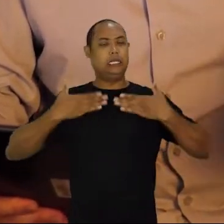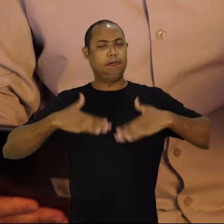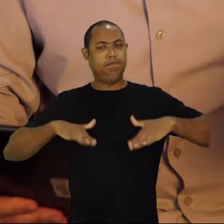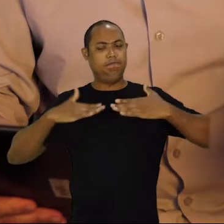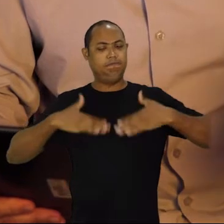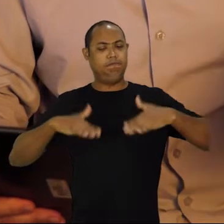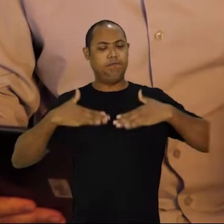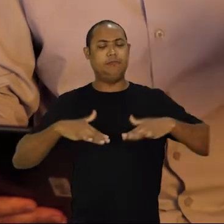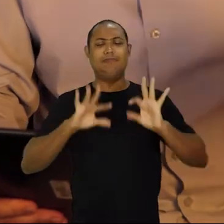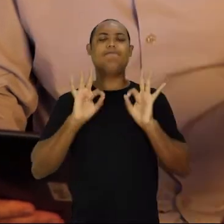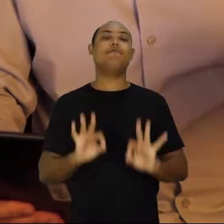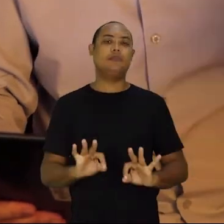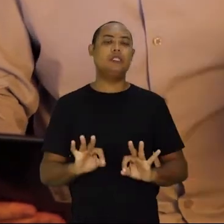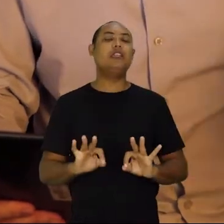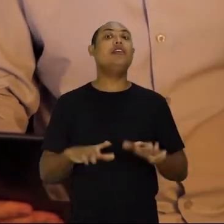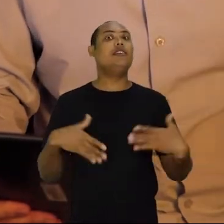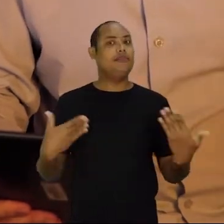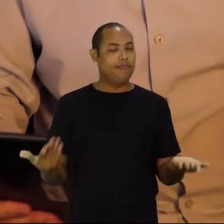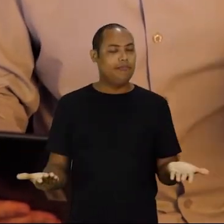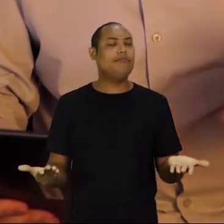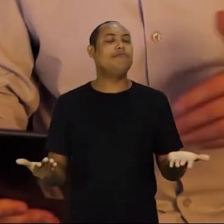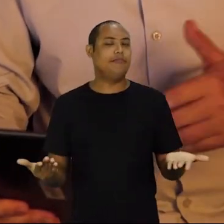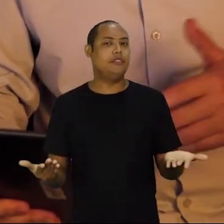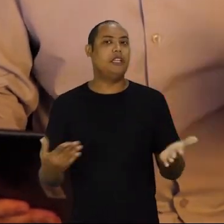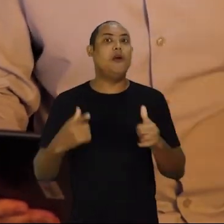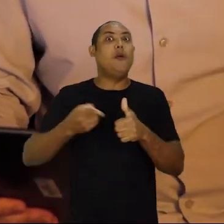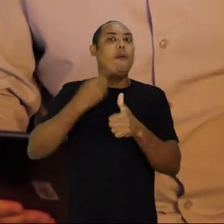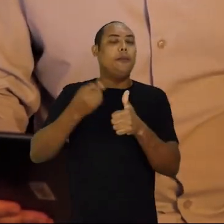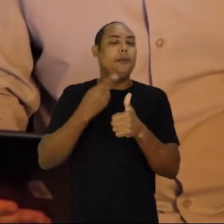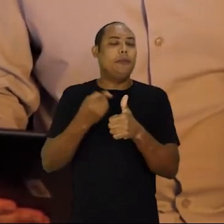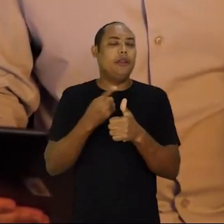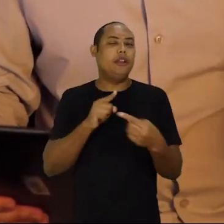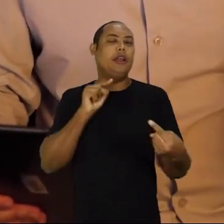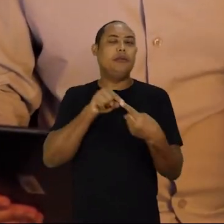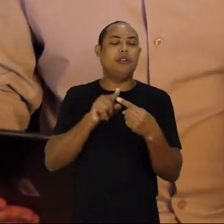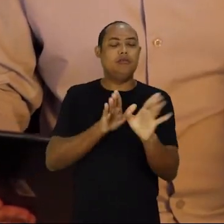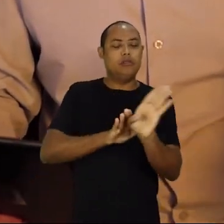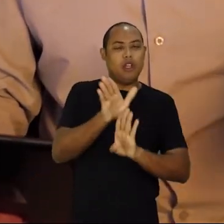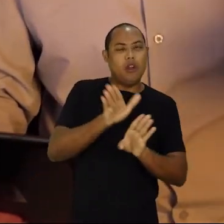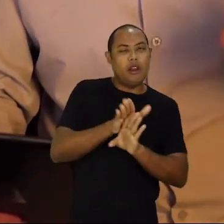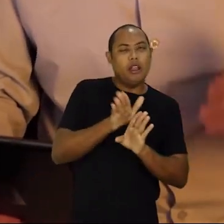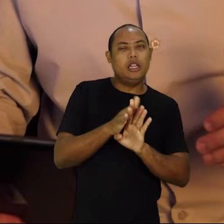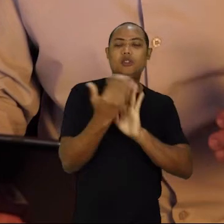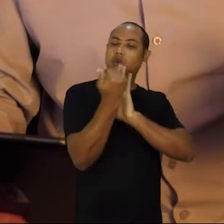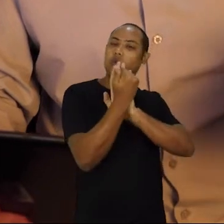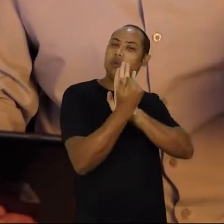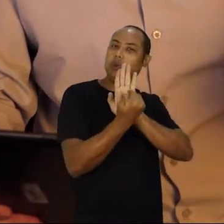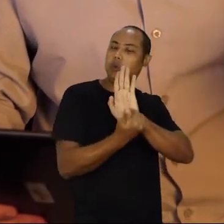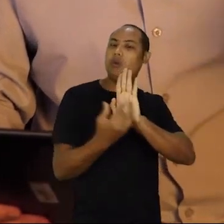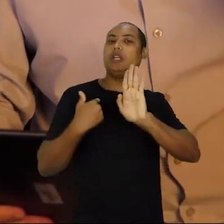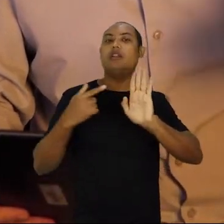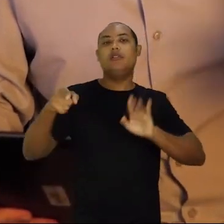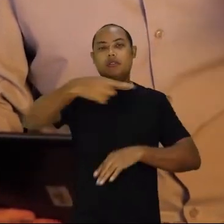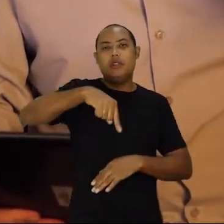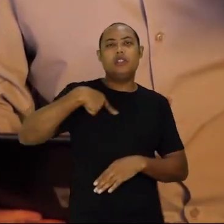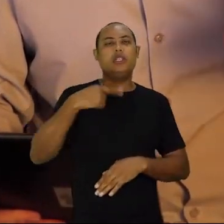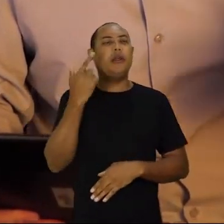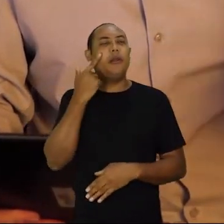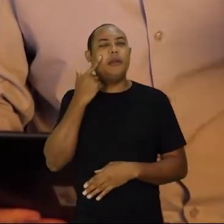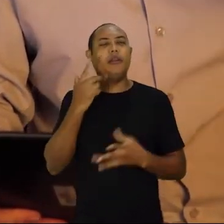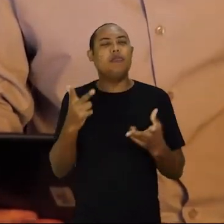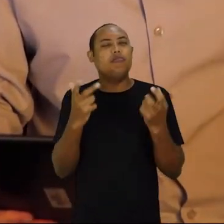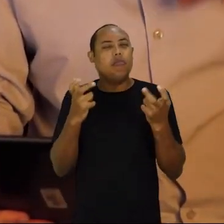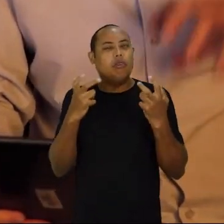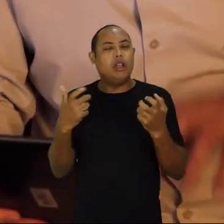importantes para assegurar esse retorno com a tranquilidade devida. Então, nesse sentido, primeiro do ponto de